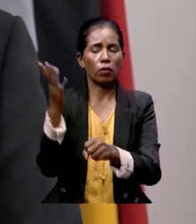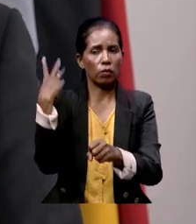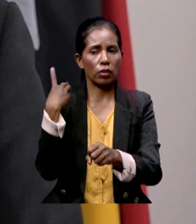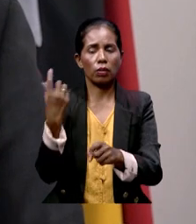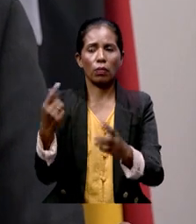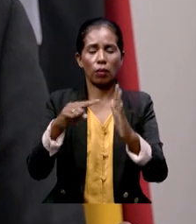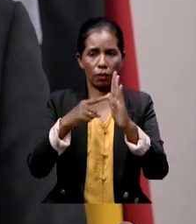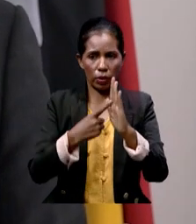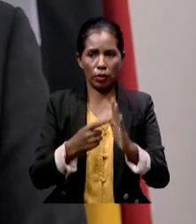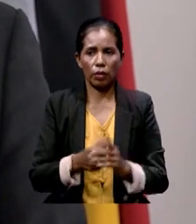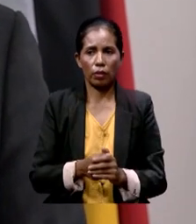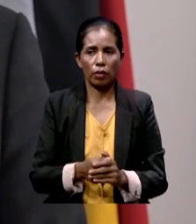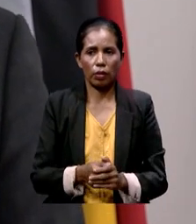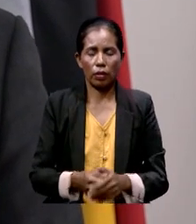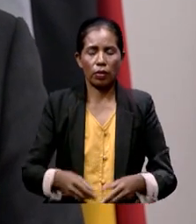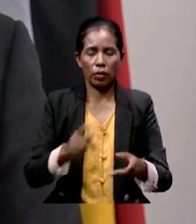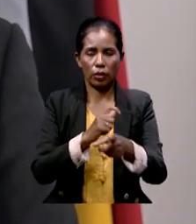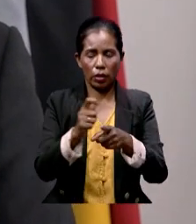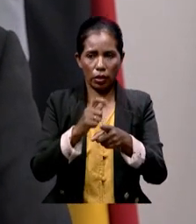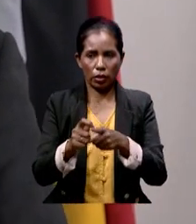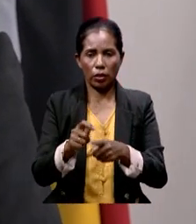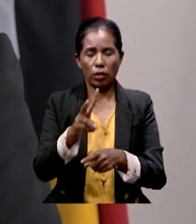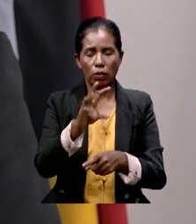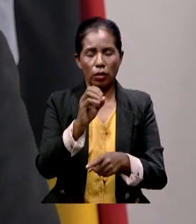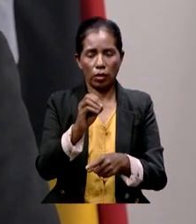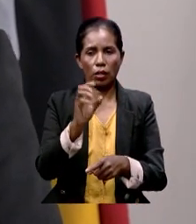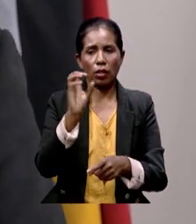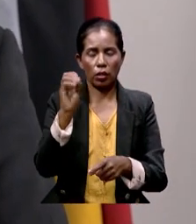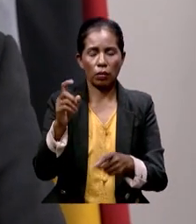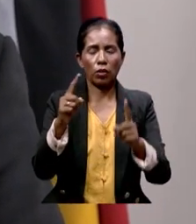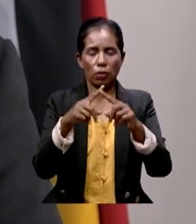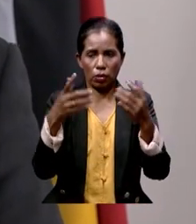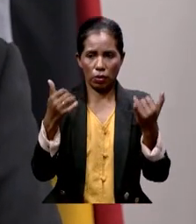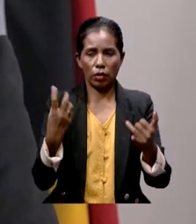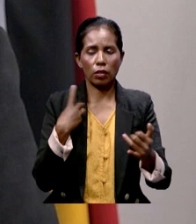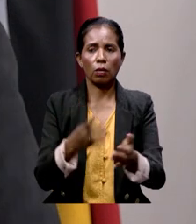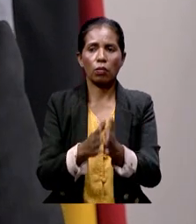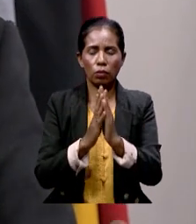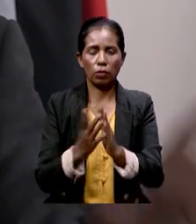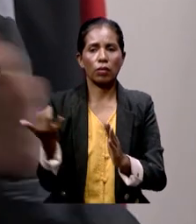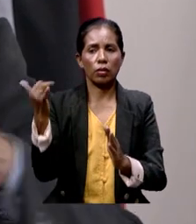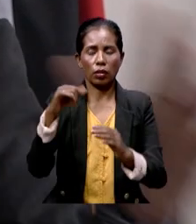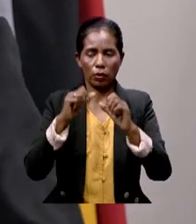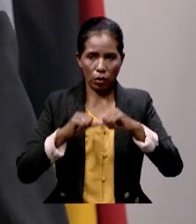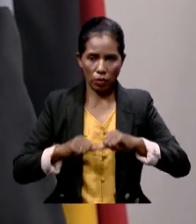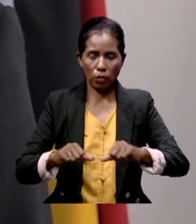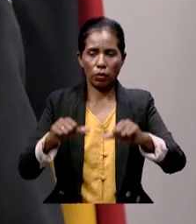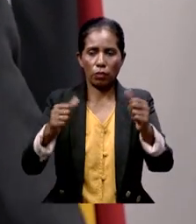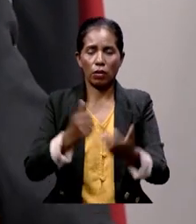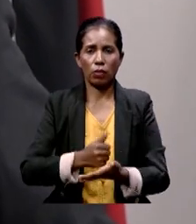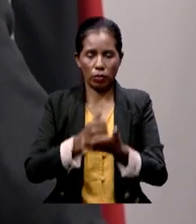macau, treino, forma, é 2000, estou agora, né? E estamos, o super ser pelo, continua a apoiar